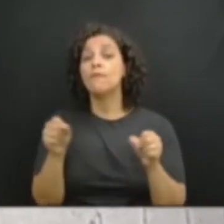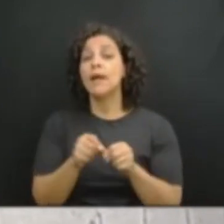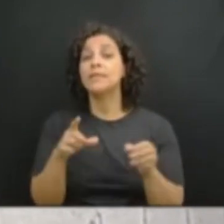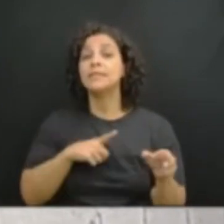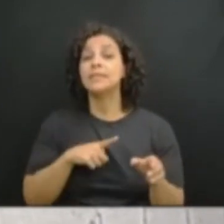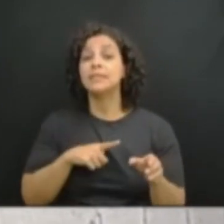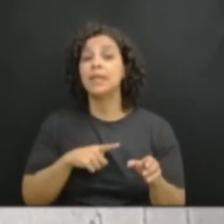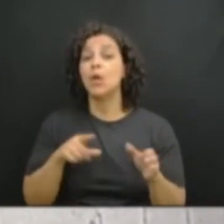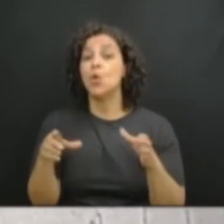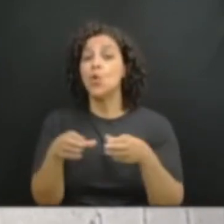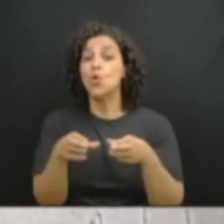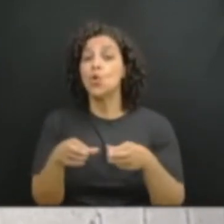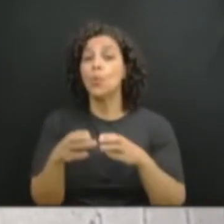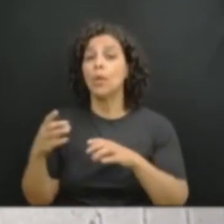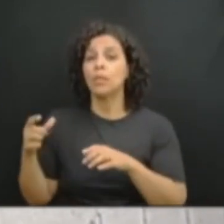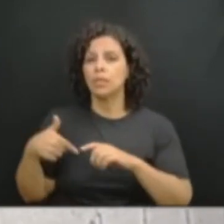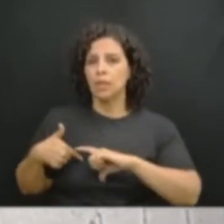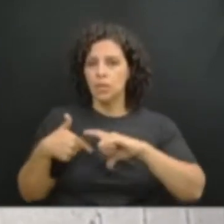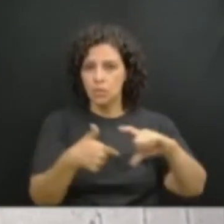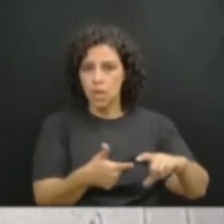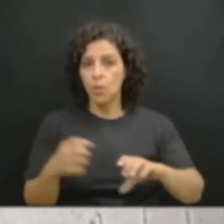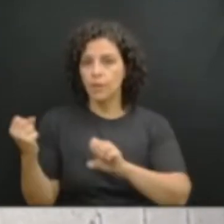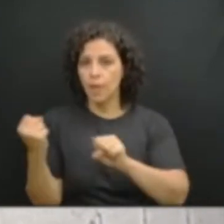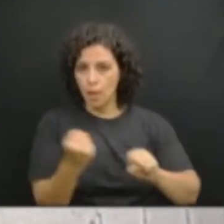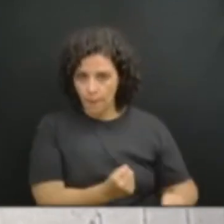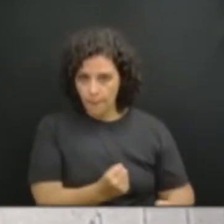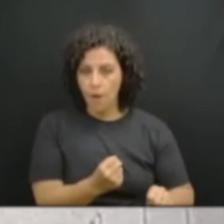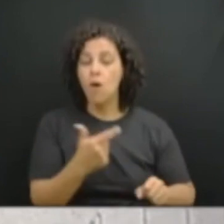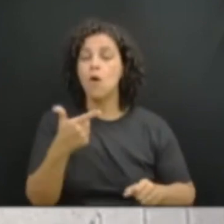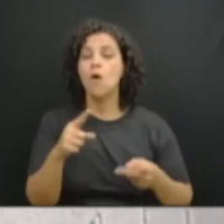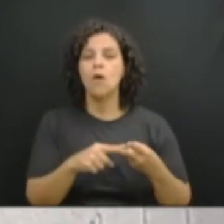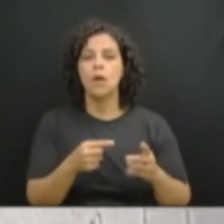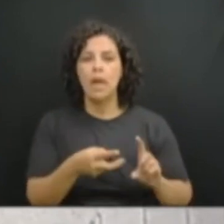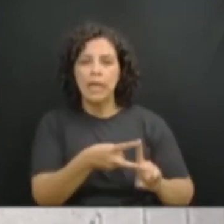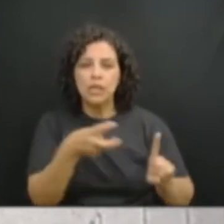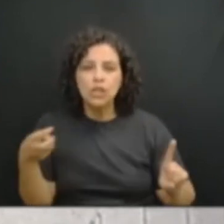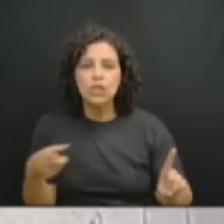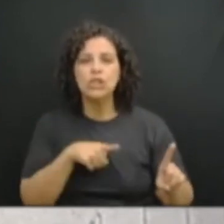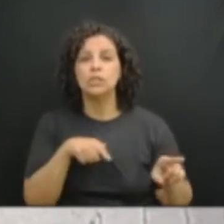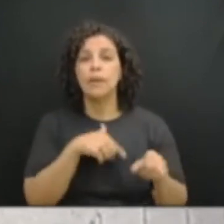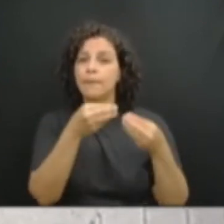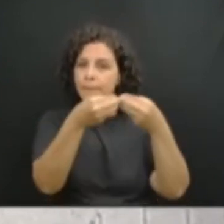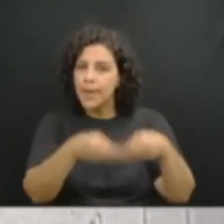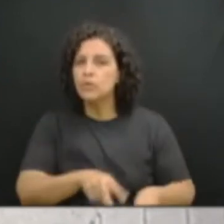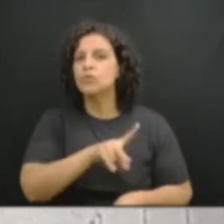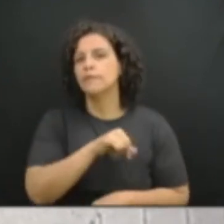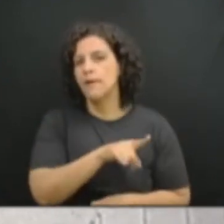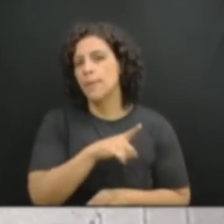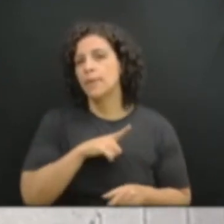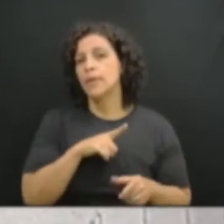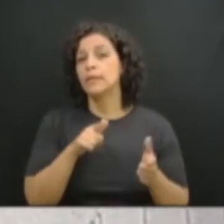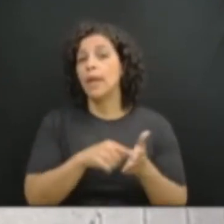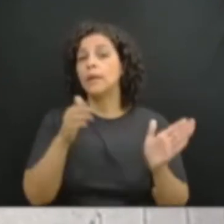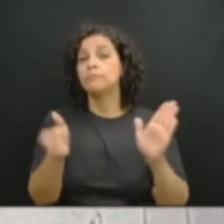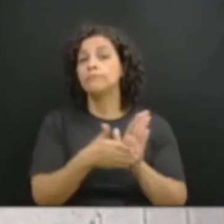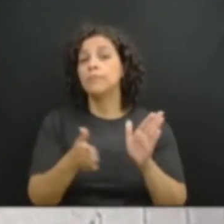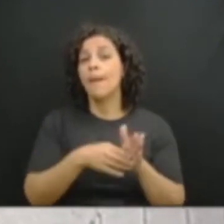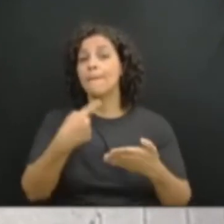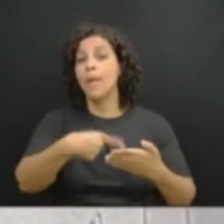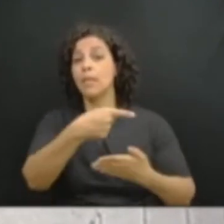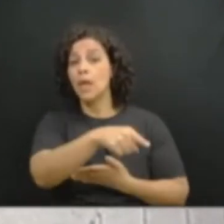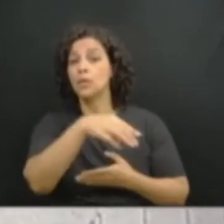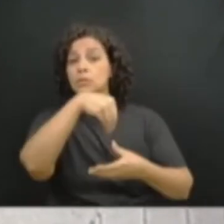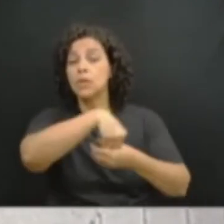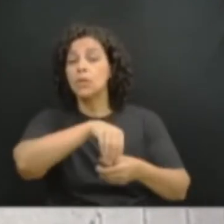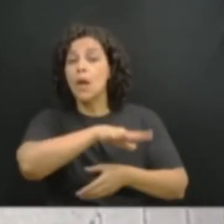comunidades tradicionais, por exemplo. A comunidade quilombolas e outras, que estão sendo prejudicadas numa cobrança de pedágio